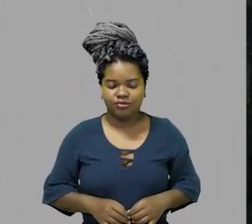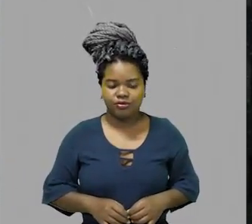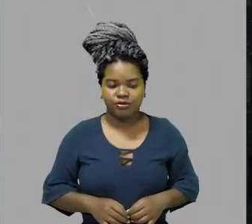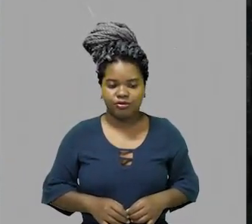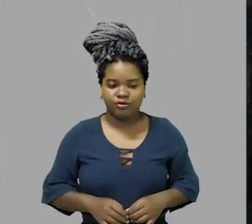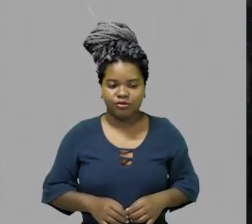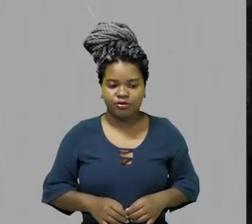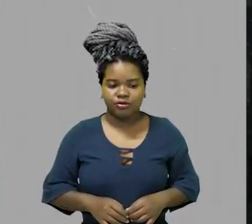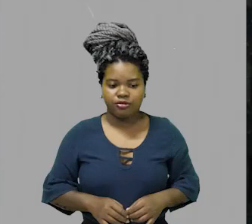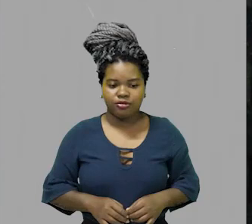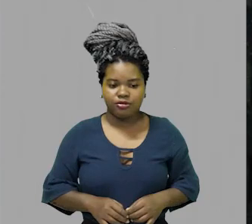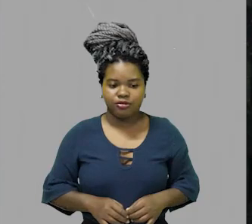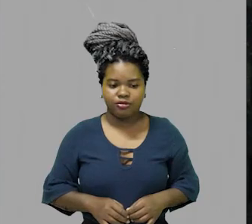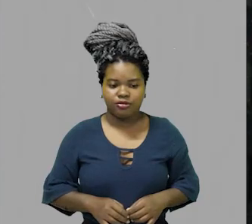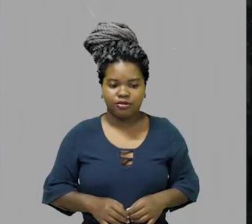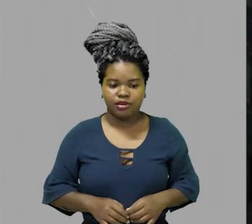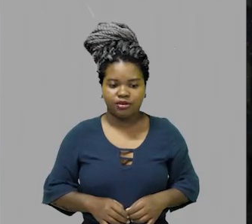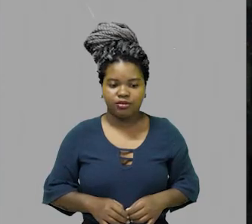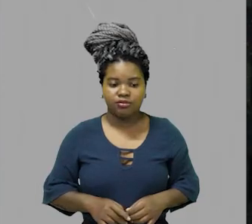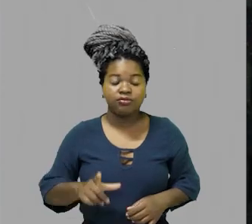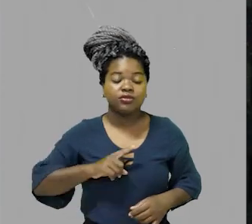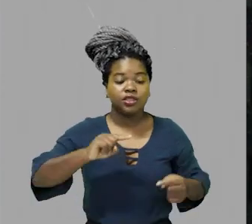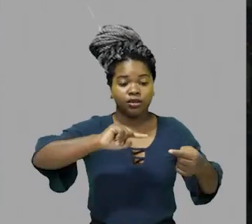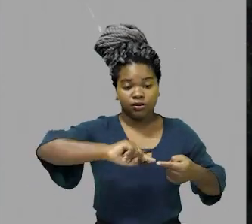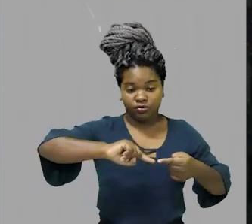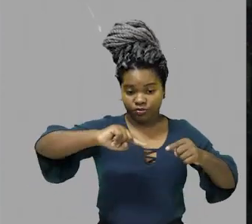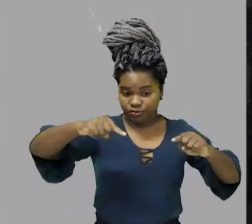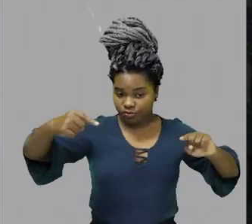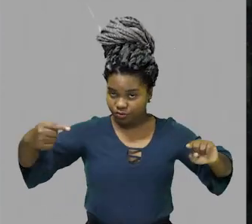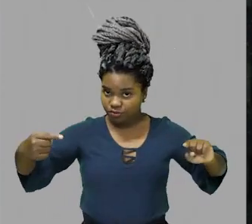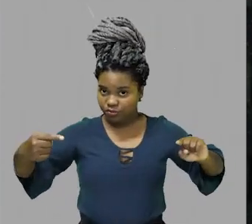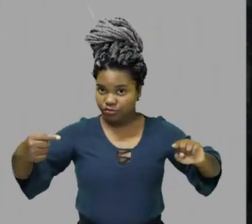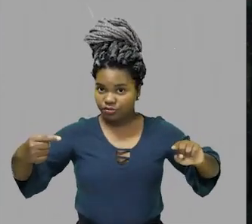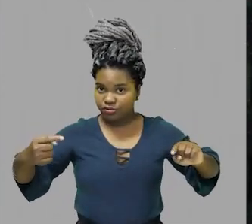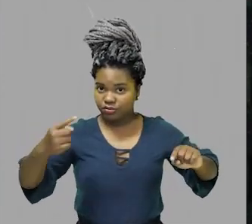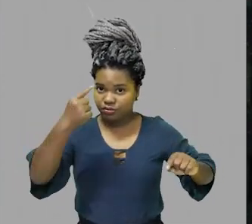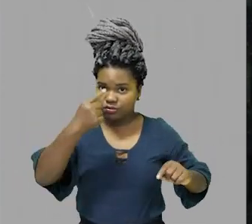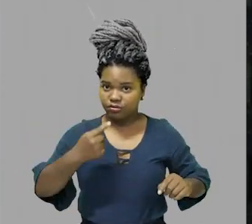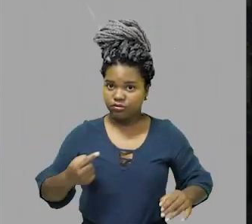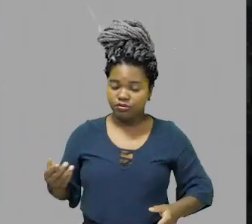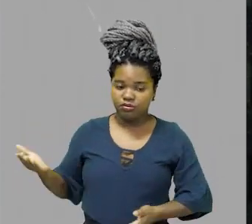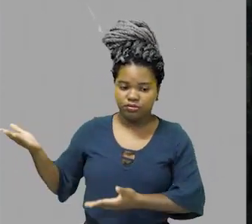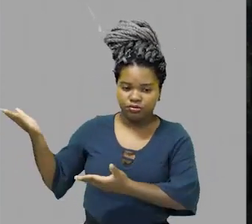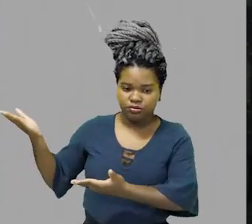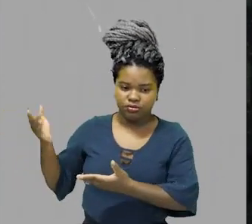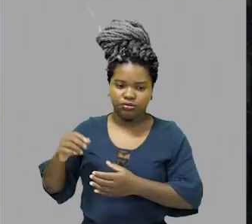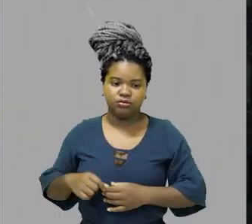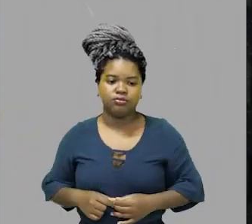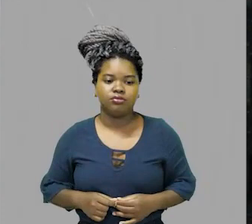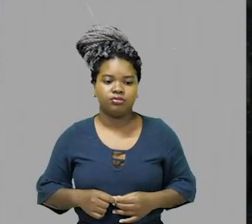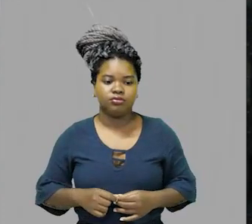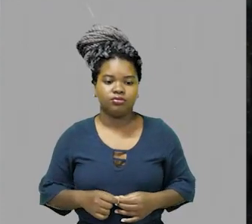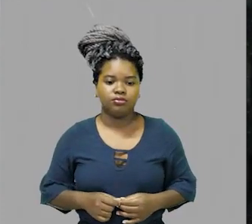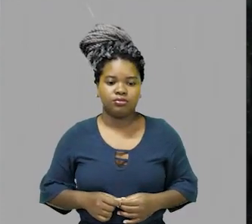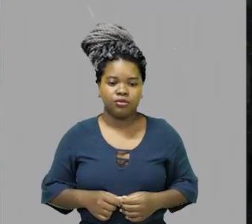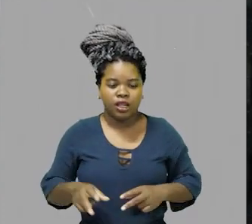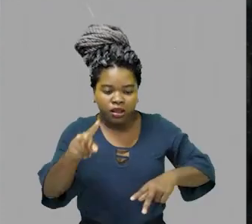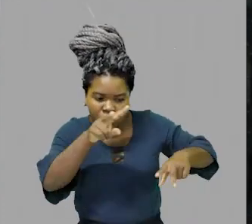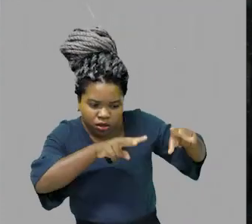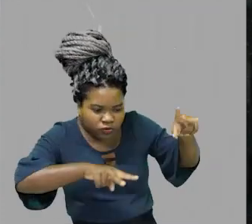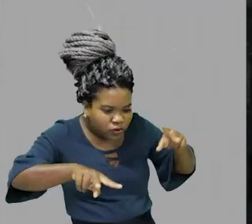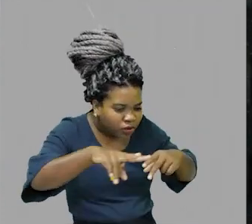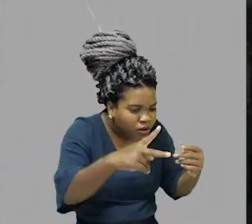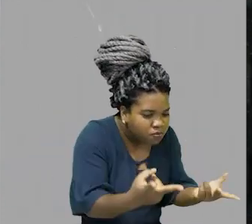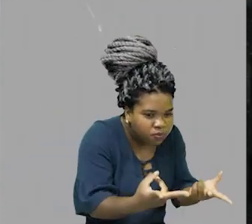beleza. Quando a RNA polimerase vai fabricar RNA, ela lê tudo. Ela lê